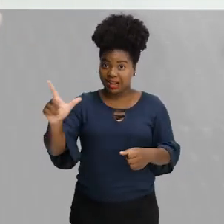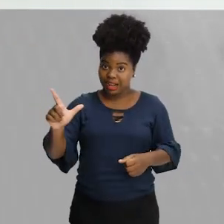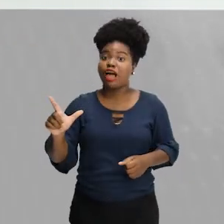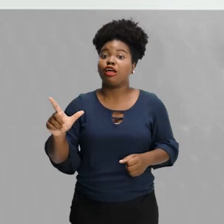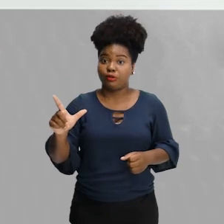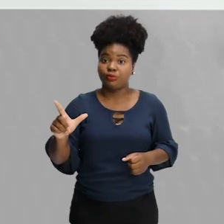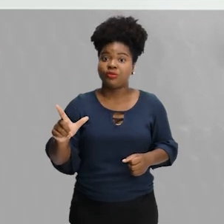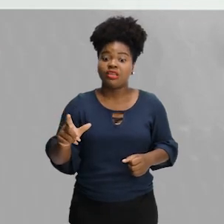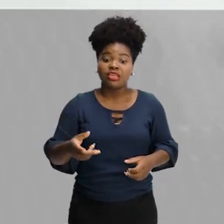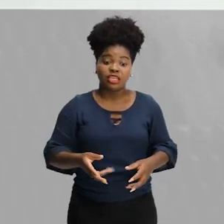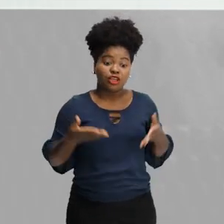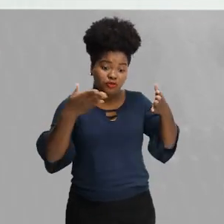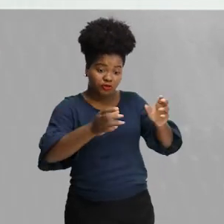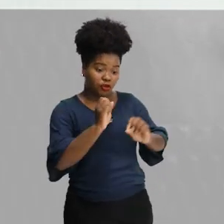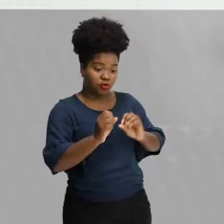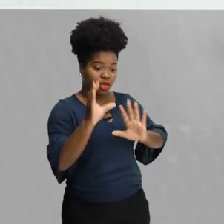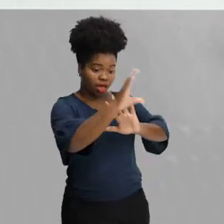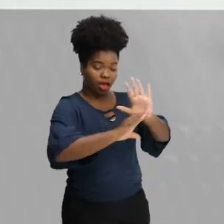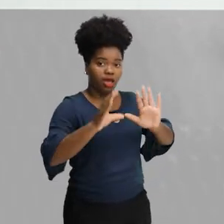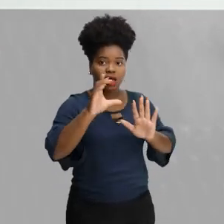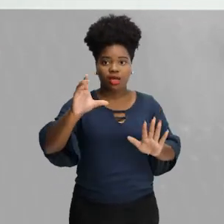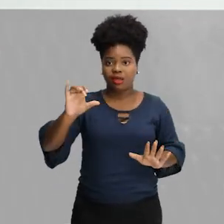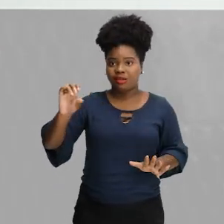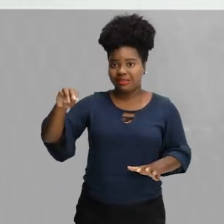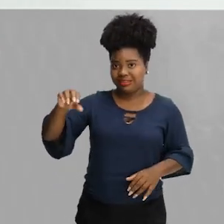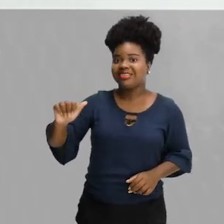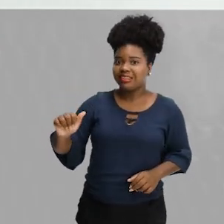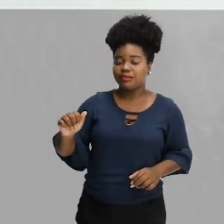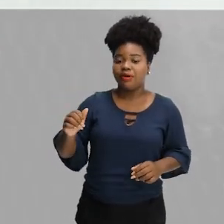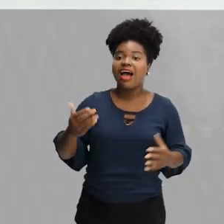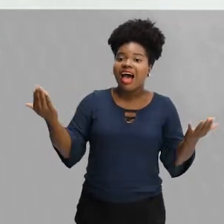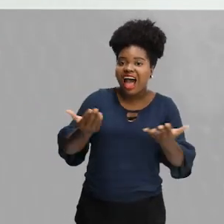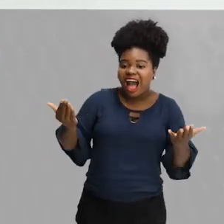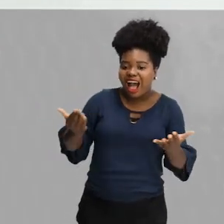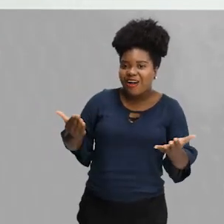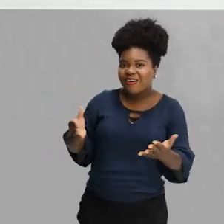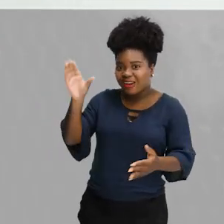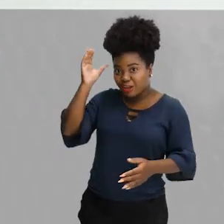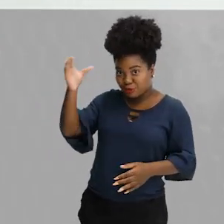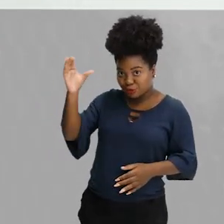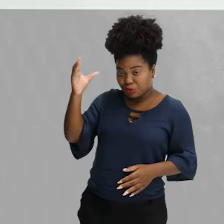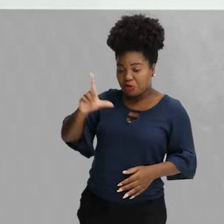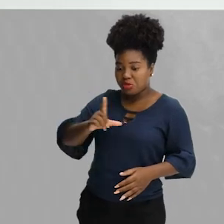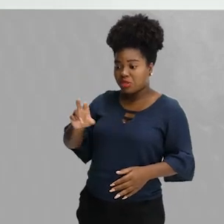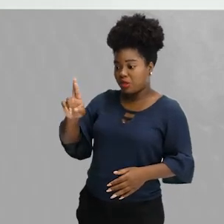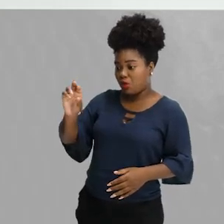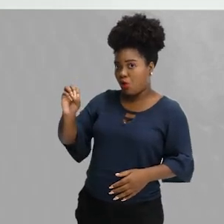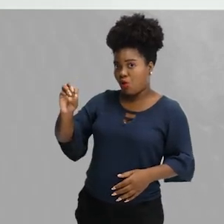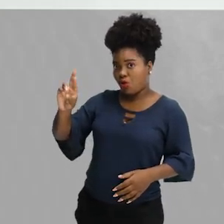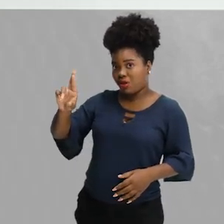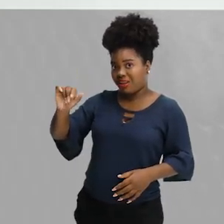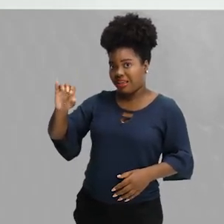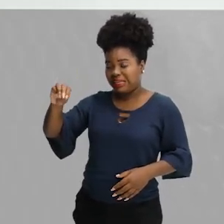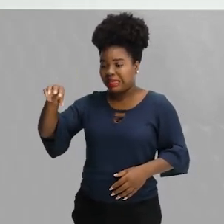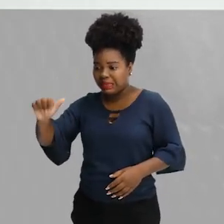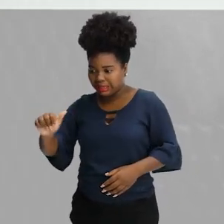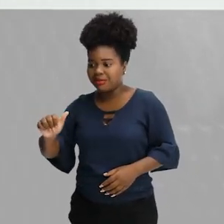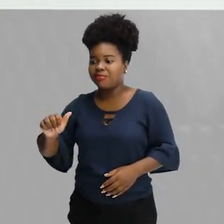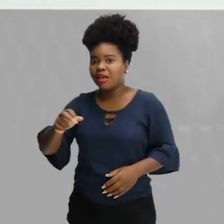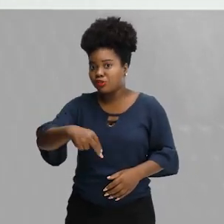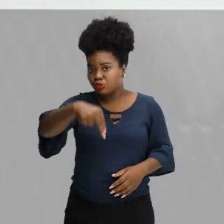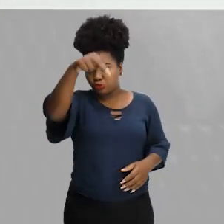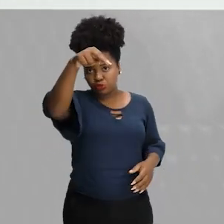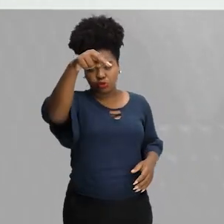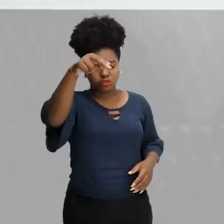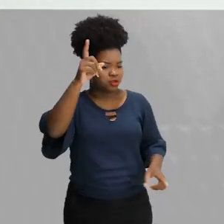climático. Agora, do ponto de vista cultural, o que eu tenho lá em Roraima, no extremo norte, eu não vou encontrar lá no Rio